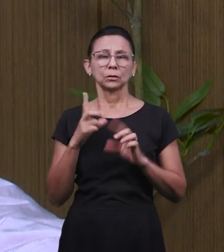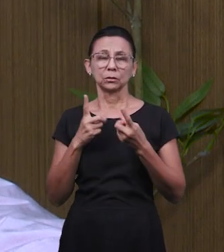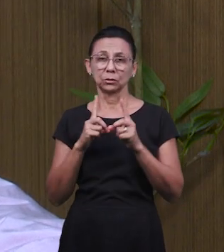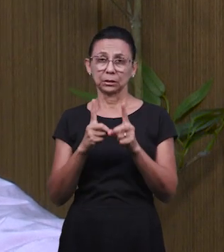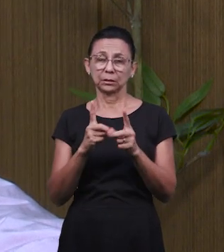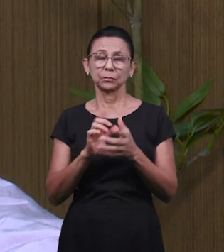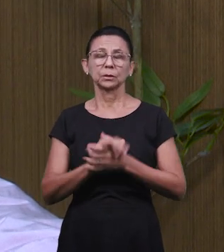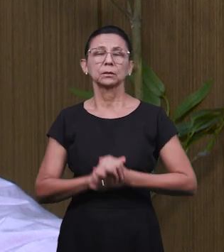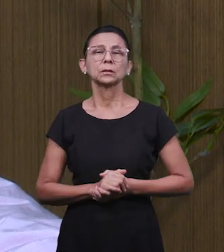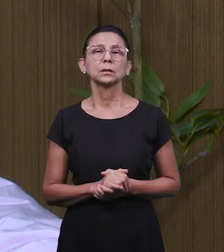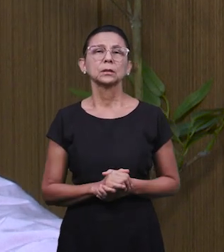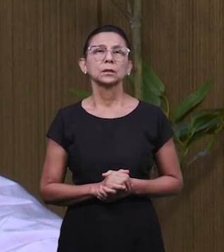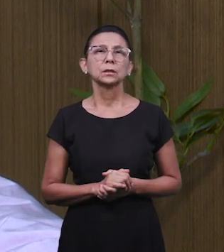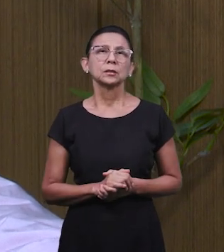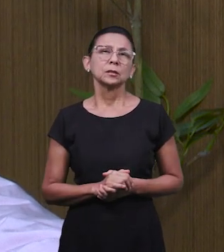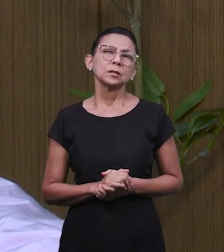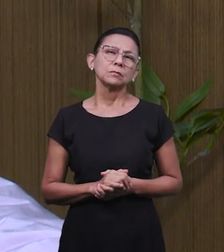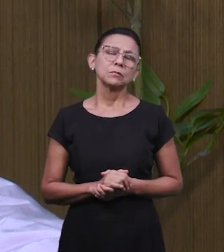eles